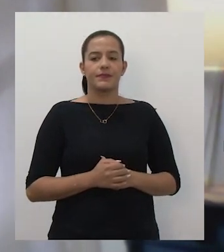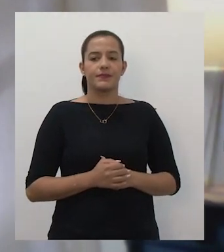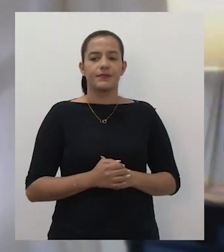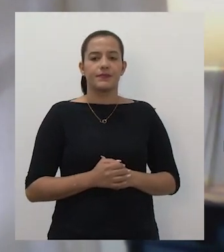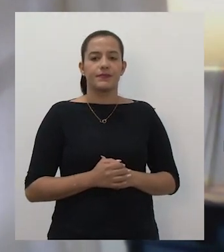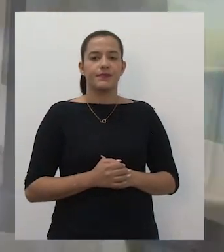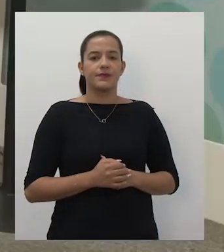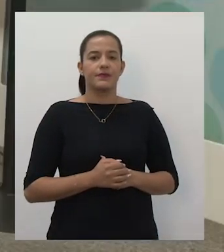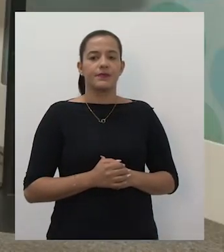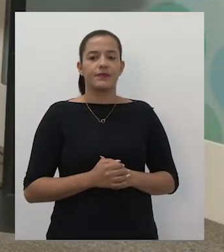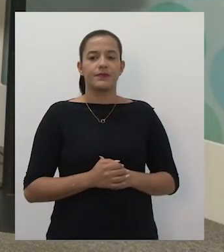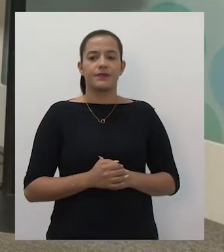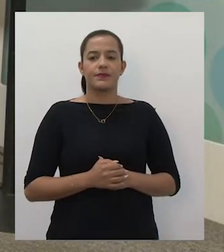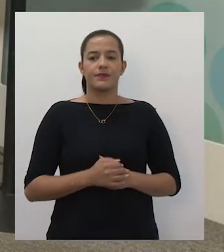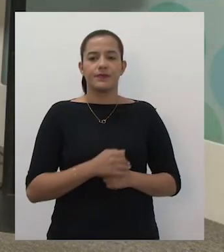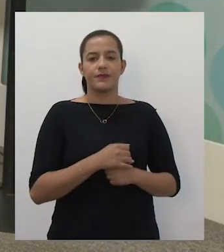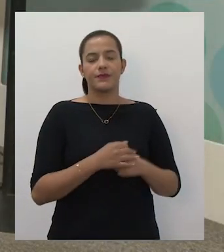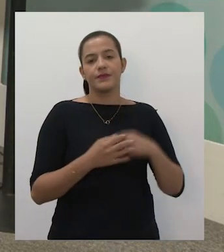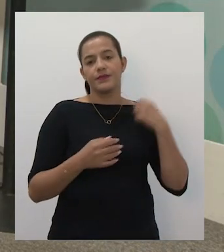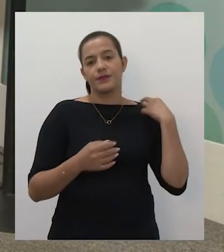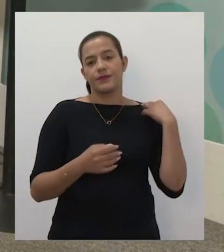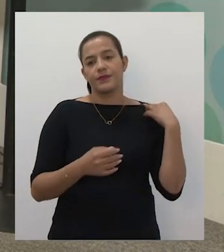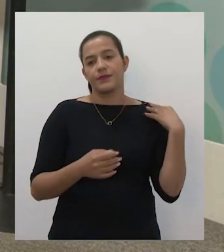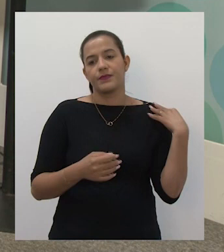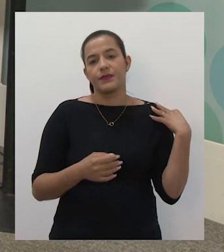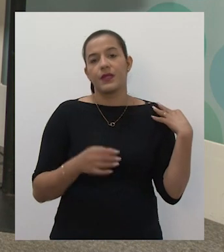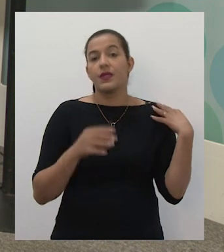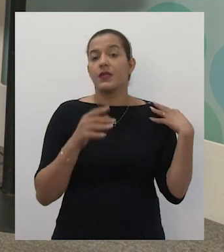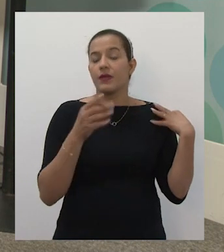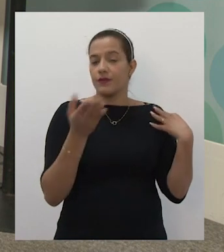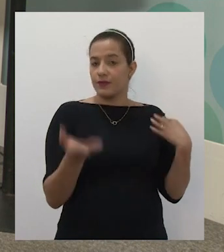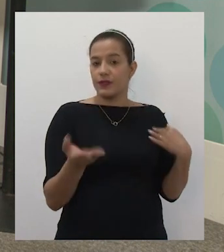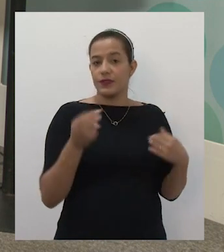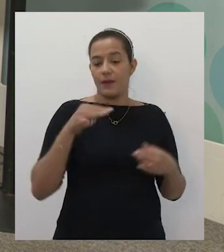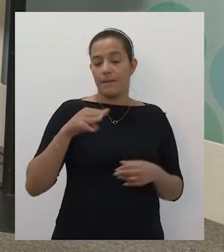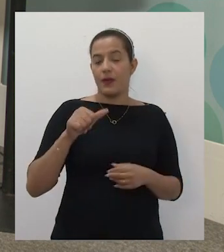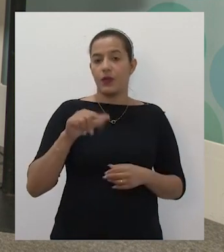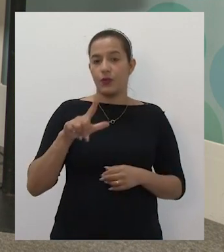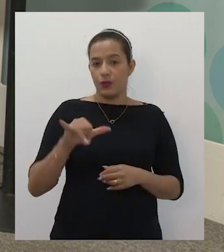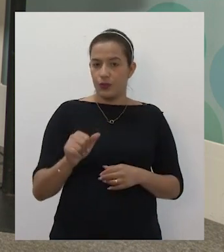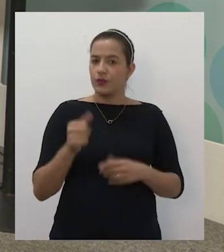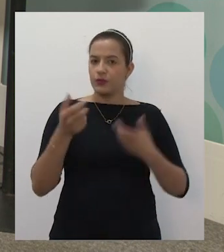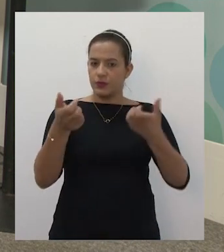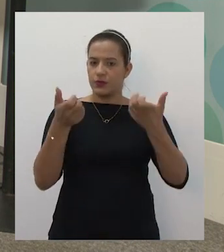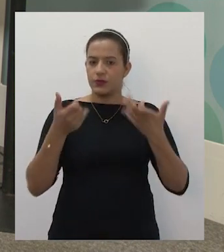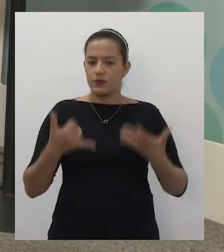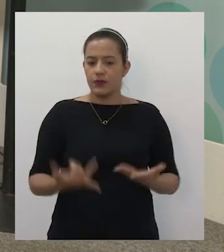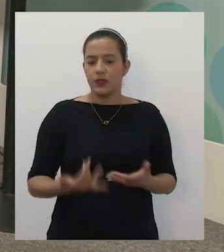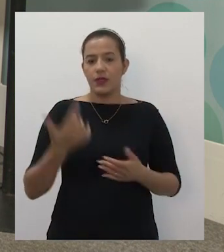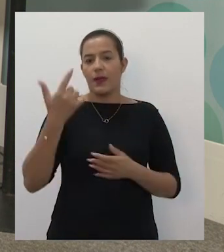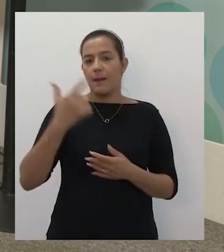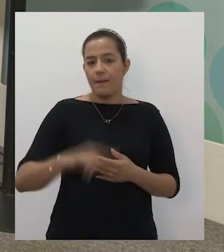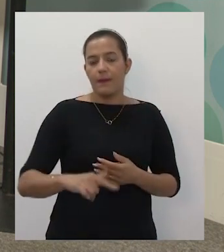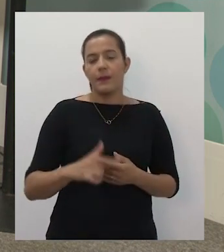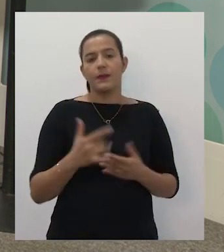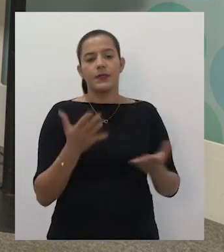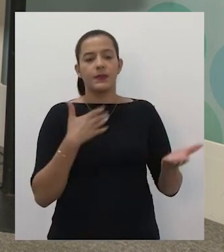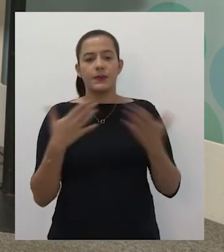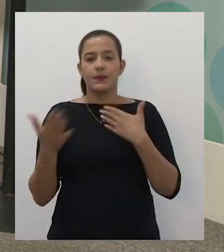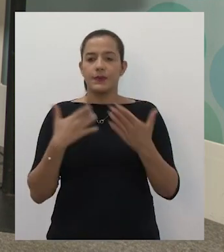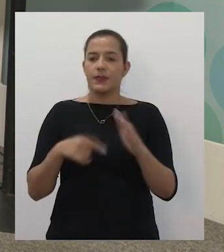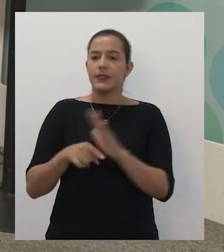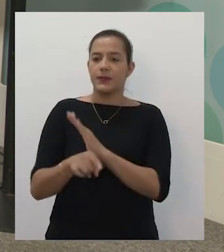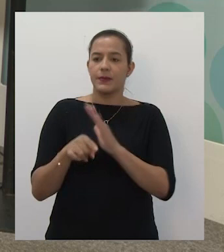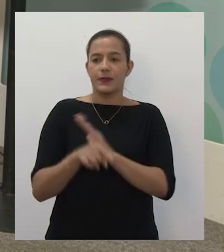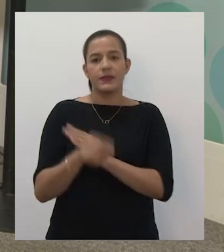Então, Malu, eu passo a palavra para você também, para que você possa nos ajudar aí a compreender um pouquinho mais do que foi colocado aí pelas perguntas. São